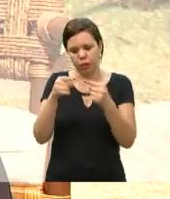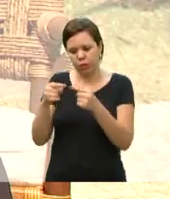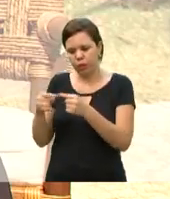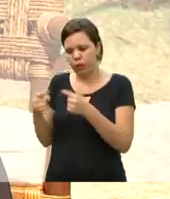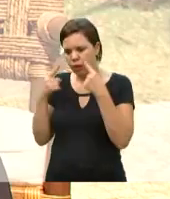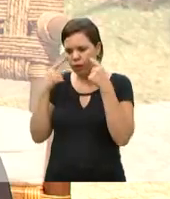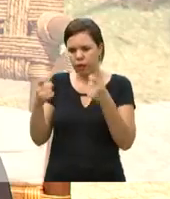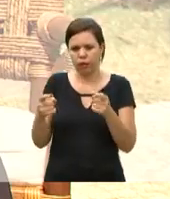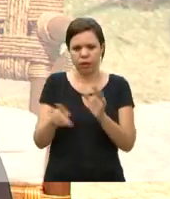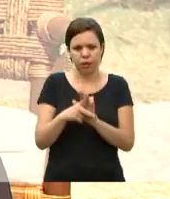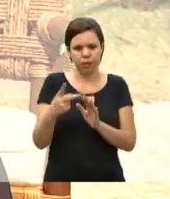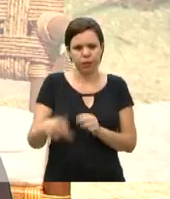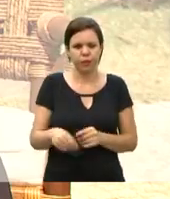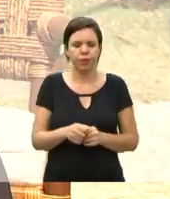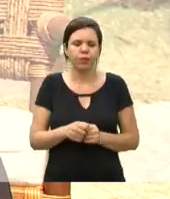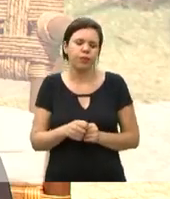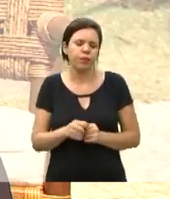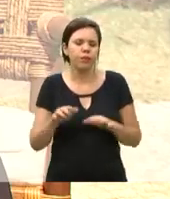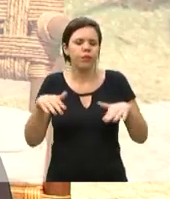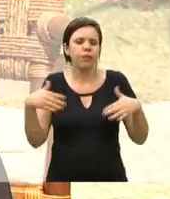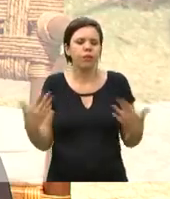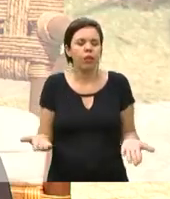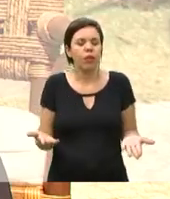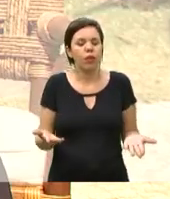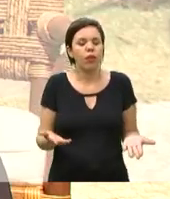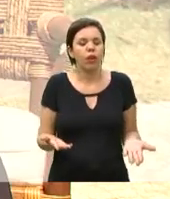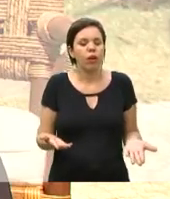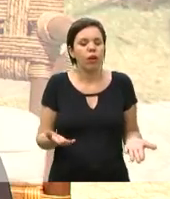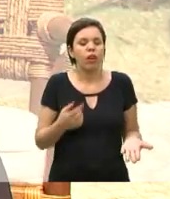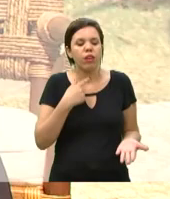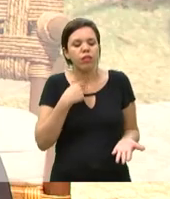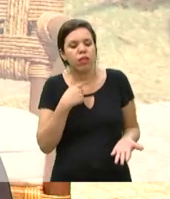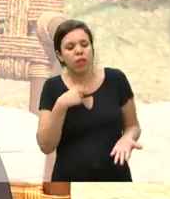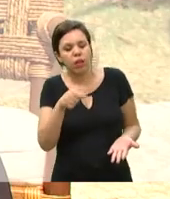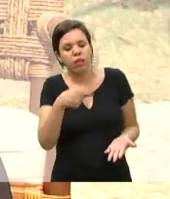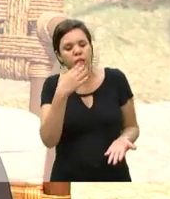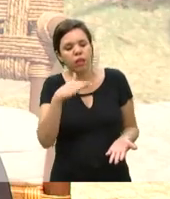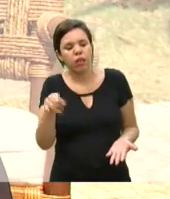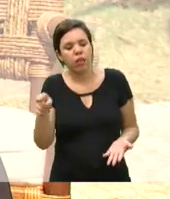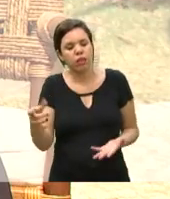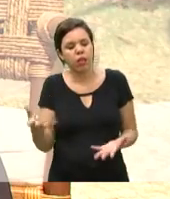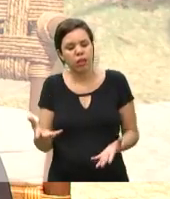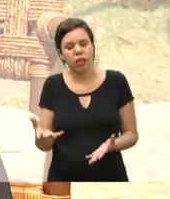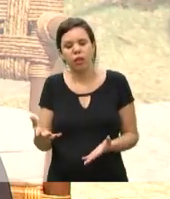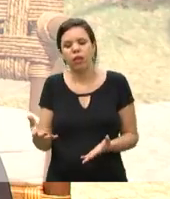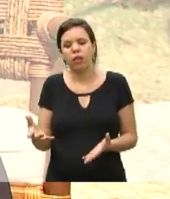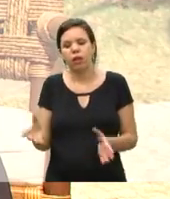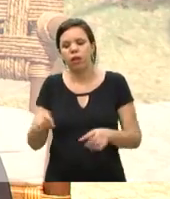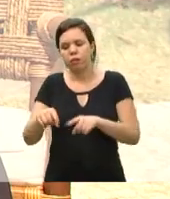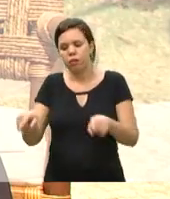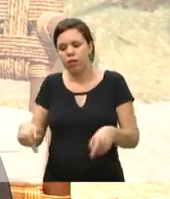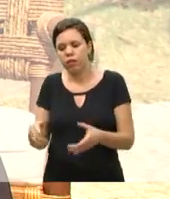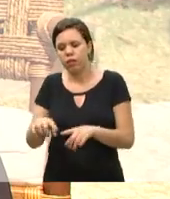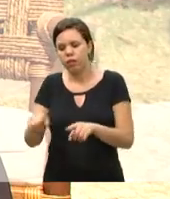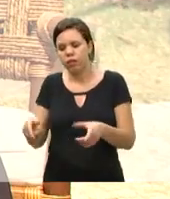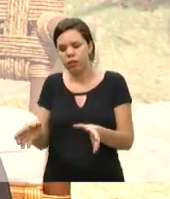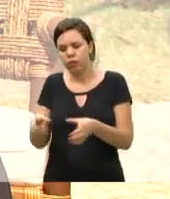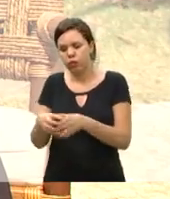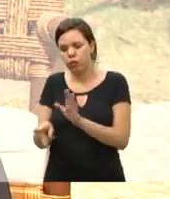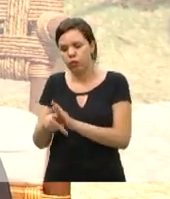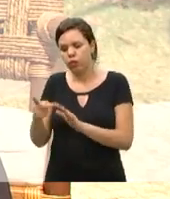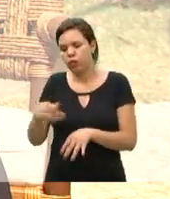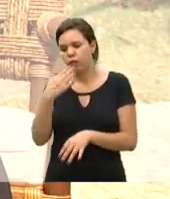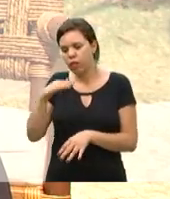interesses. Qual é o interesse? É uma criança, então é com criança a estimulação.